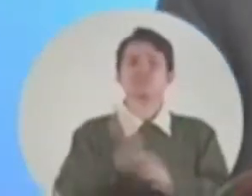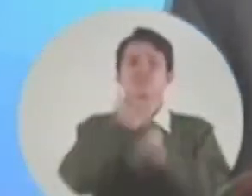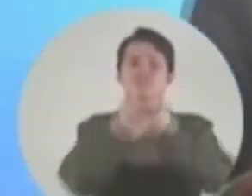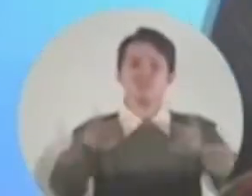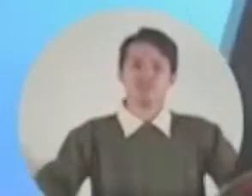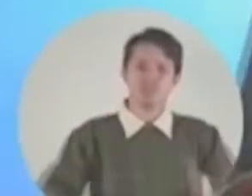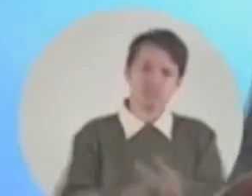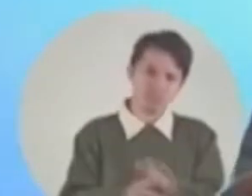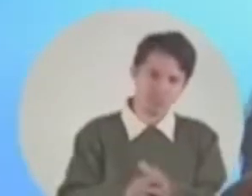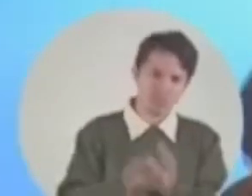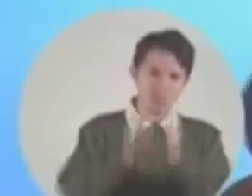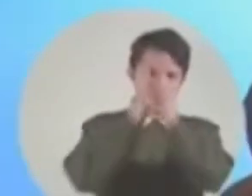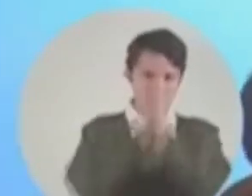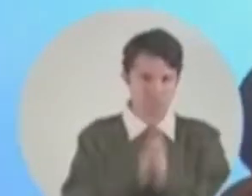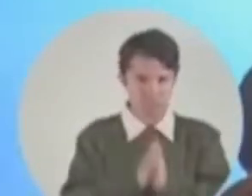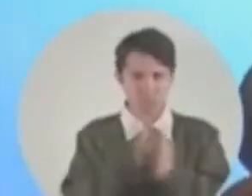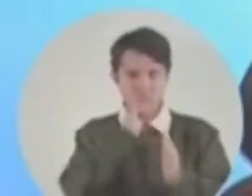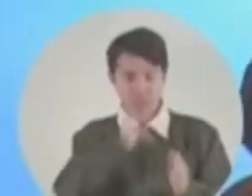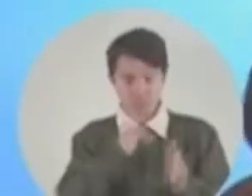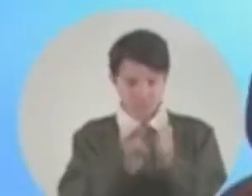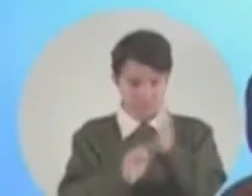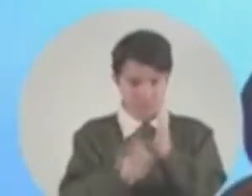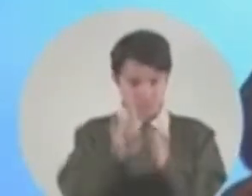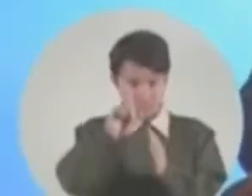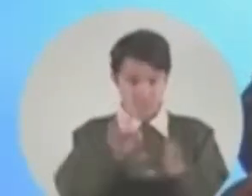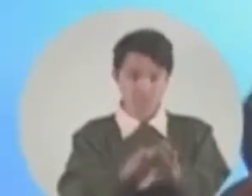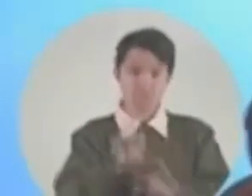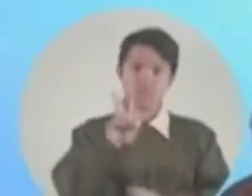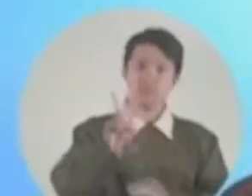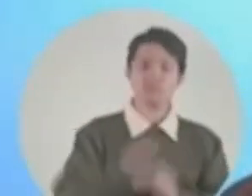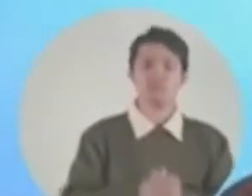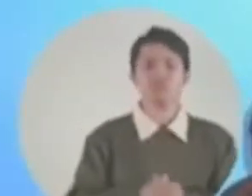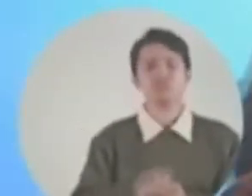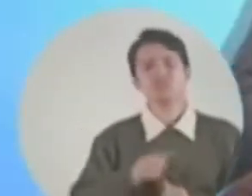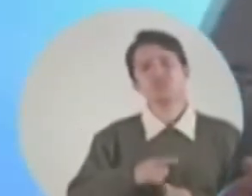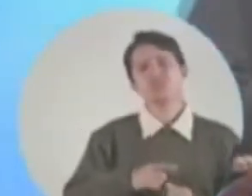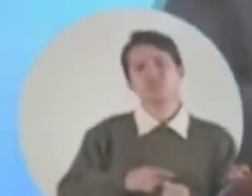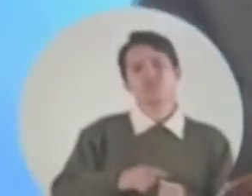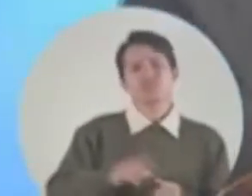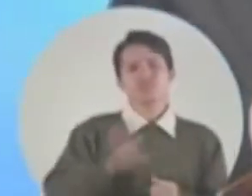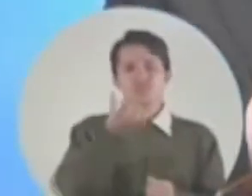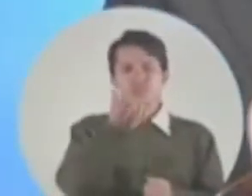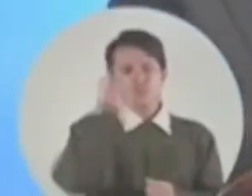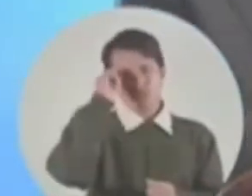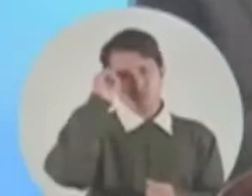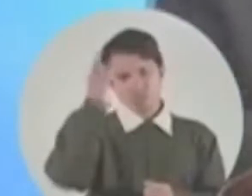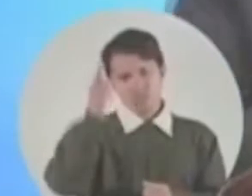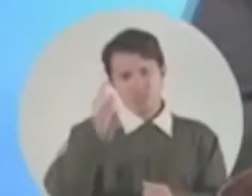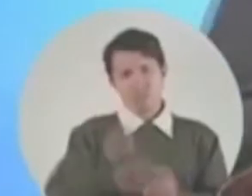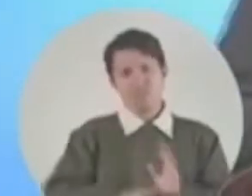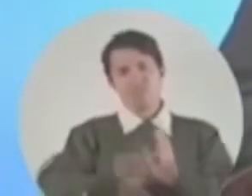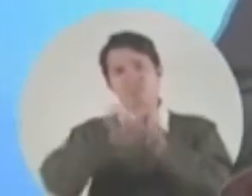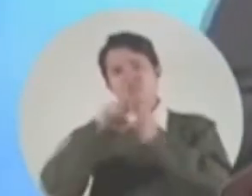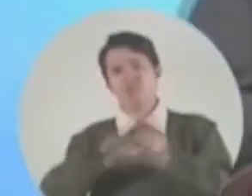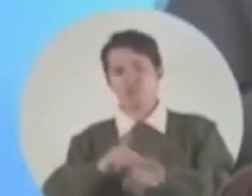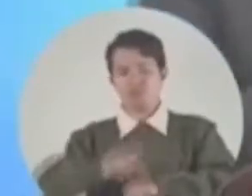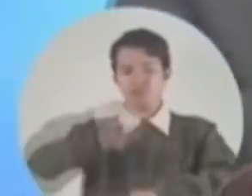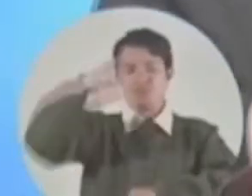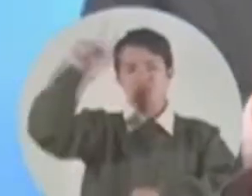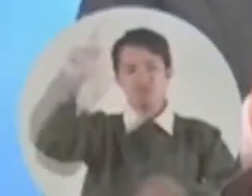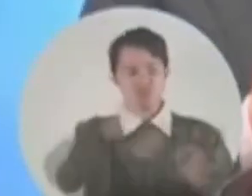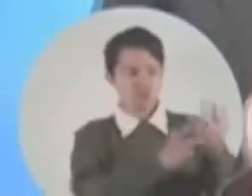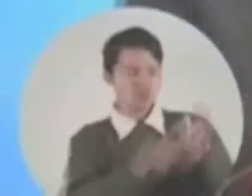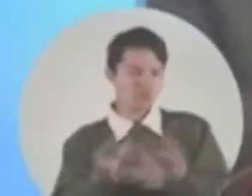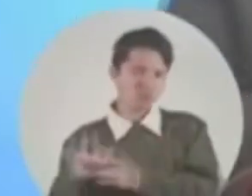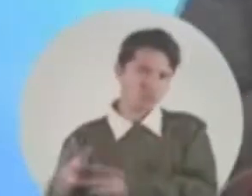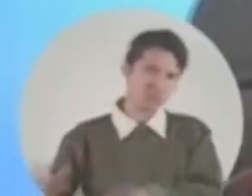adoração. Ela está retratada nos versículos 1 e 2. A Bíblia diz assim: 6 dias antes da Páscoa, Jesus